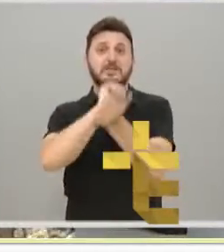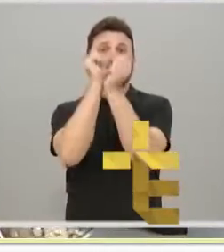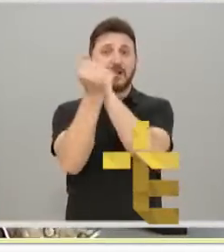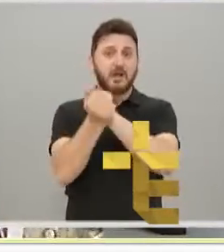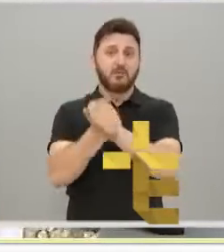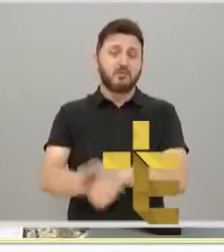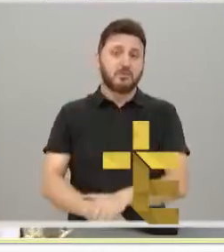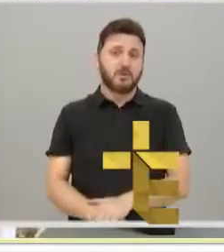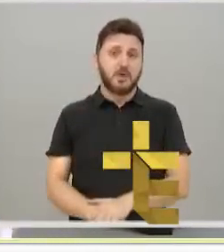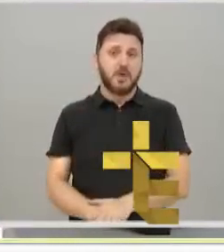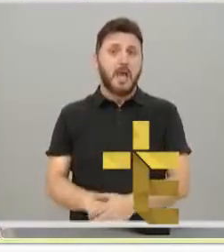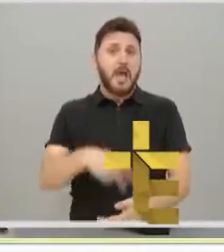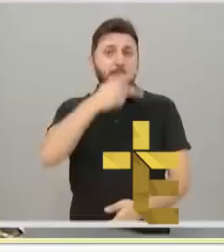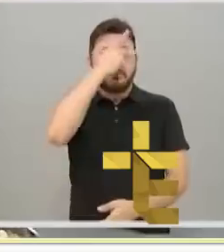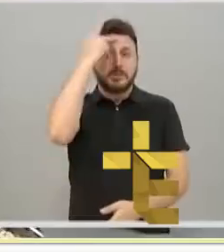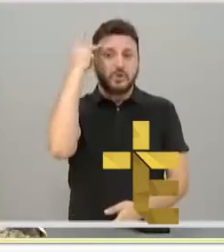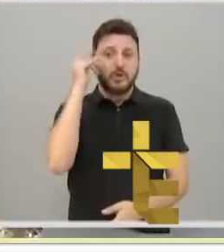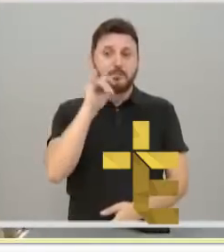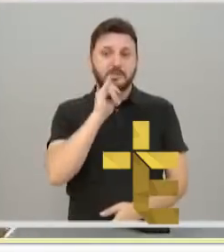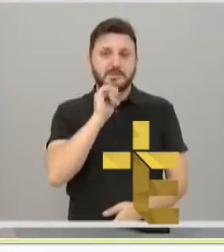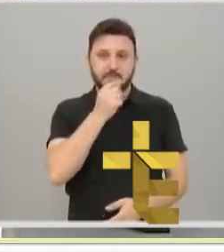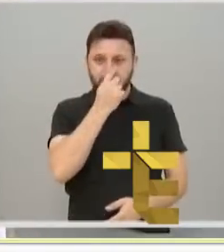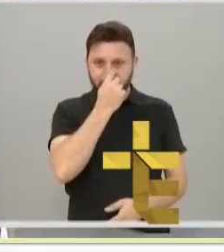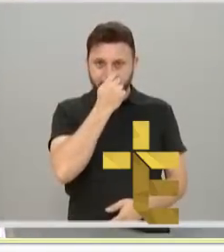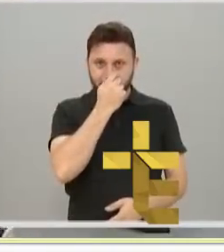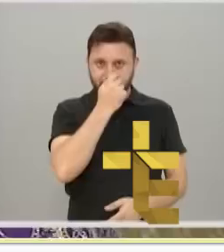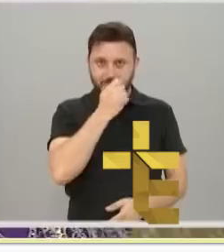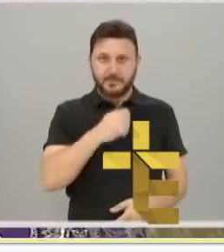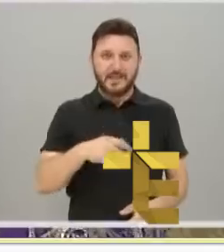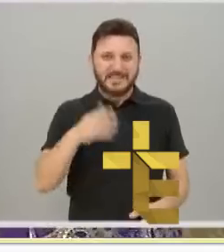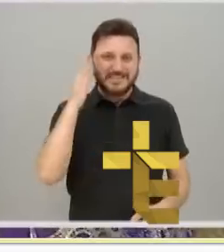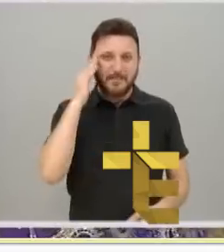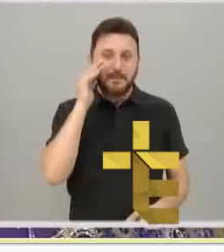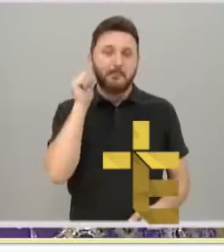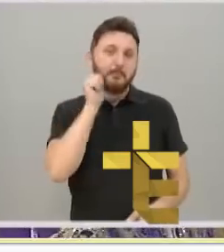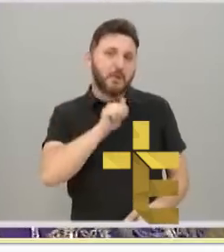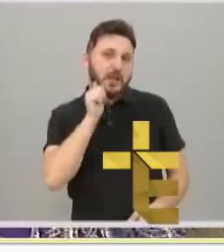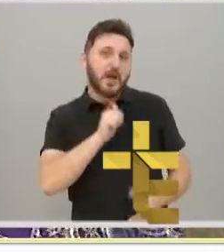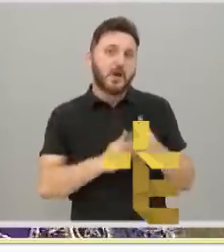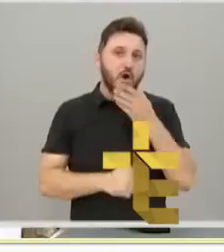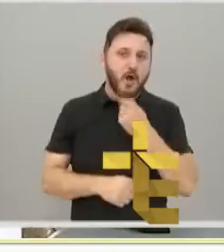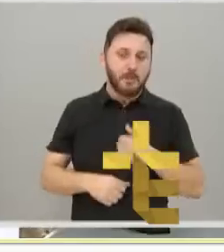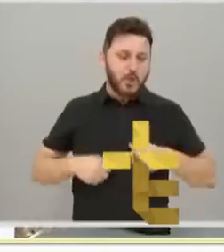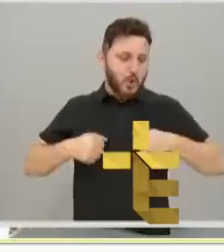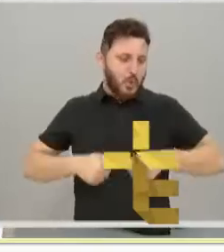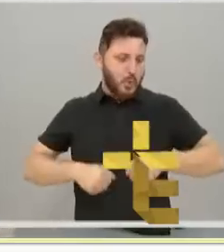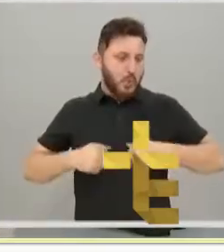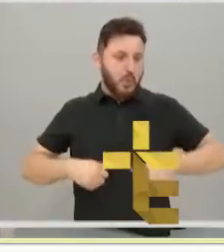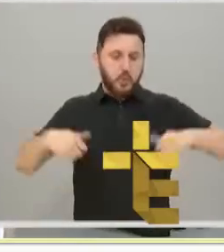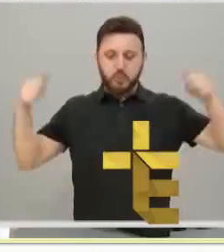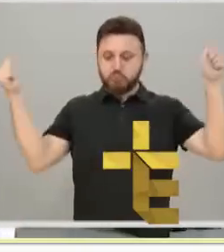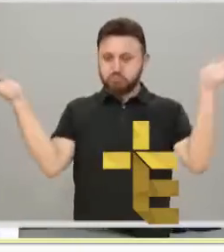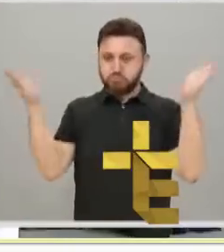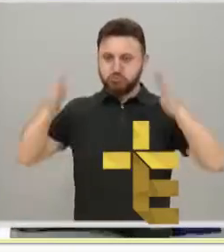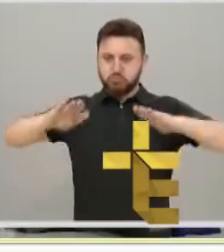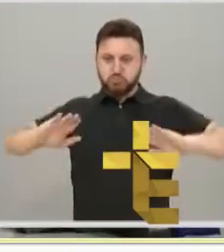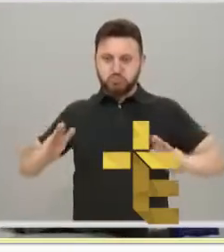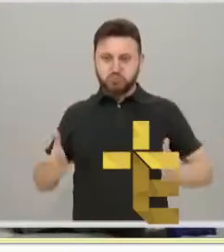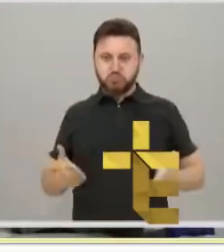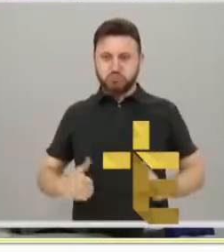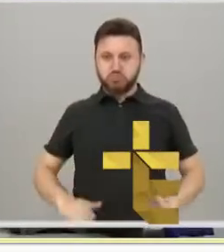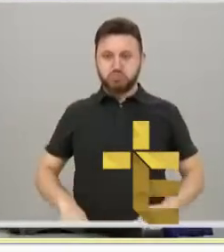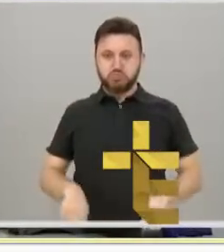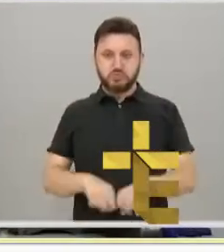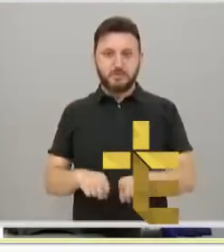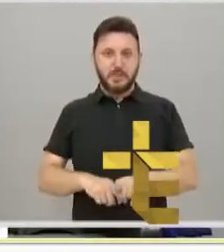ela é extremamente erotizada, uma pessoa que é demasiadamente voltada